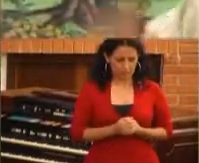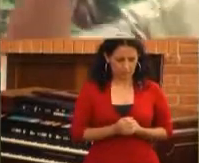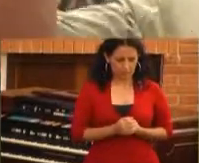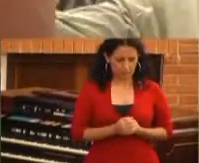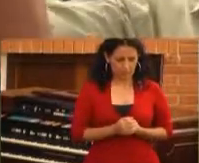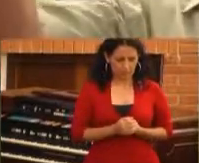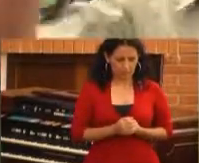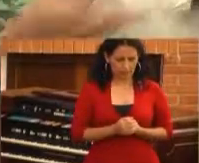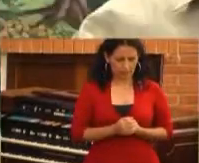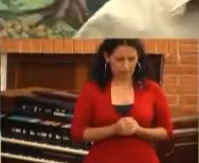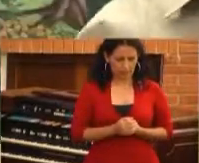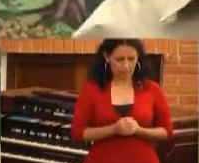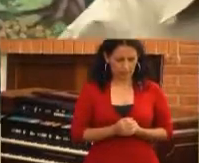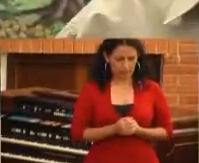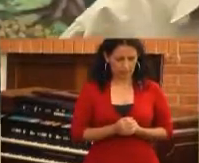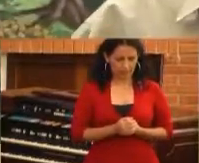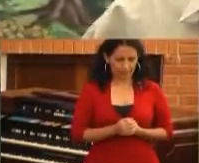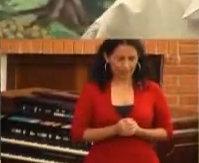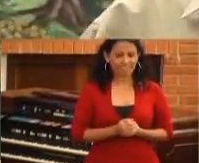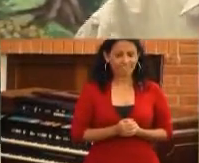Eu disse: 1-0 para ti.